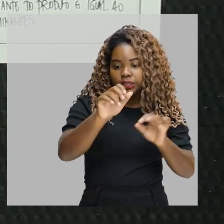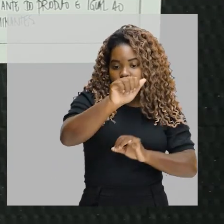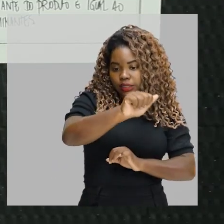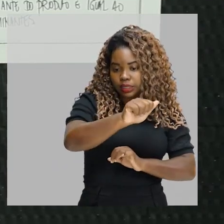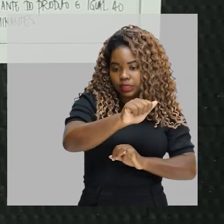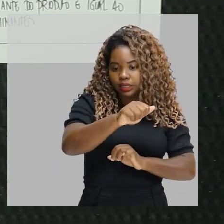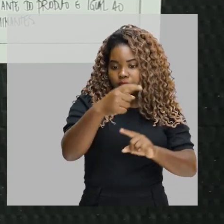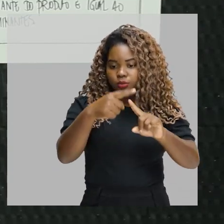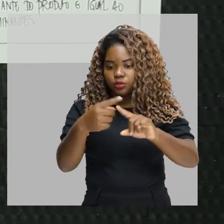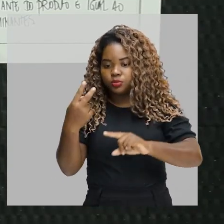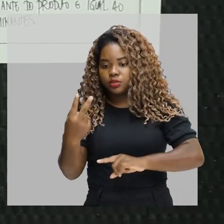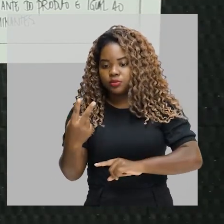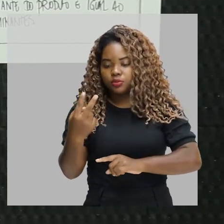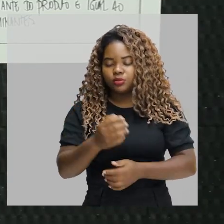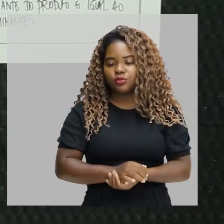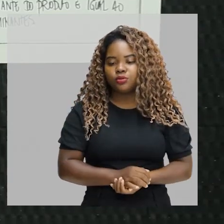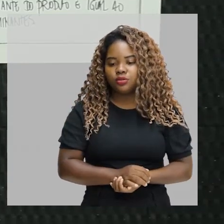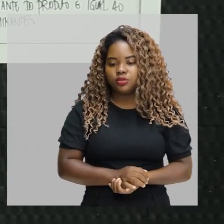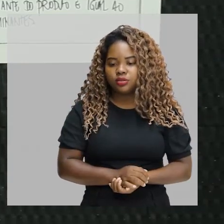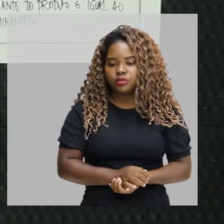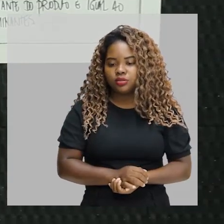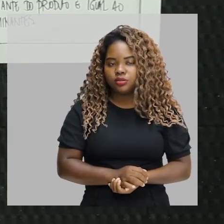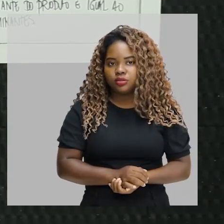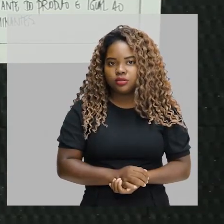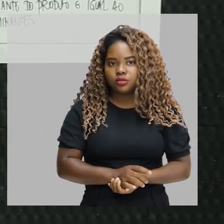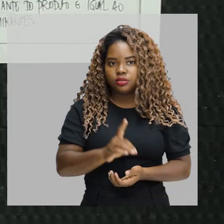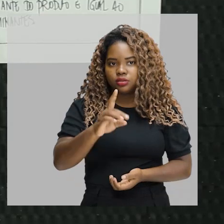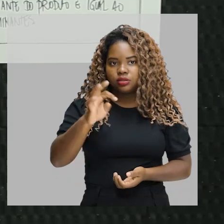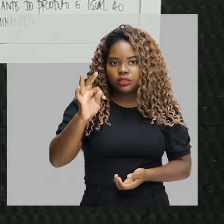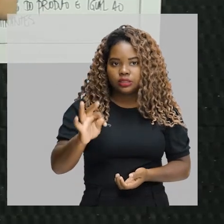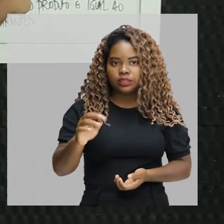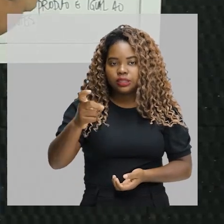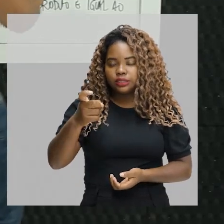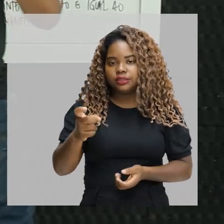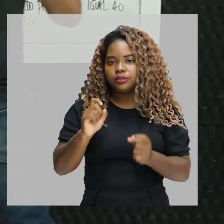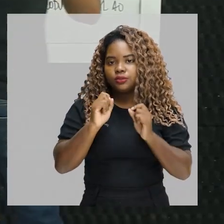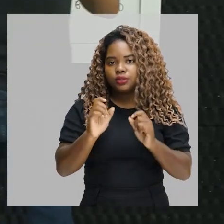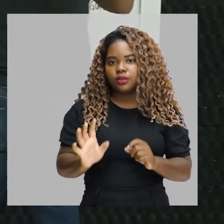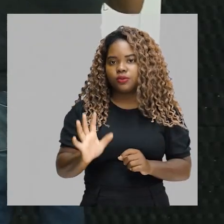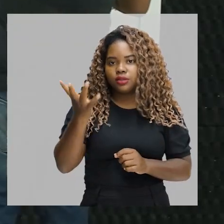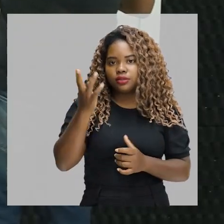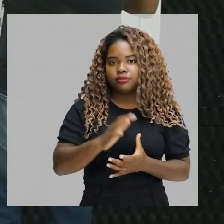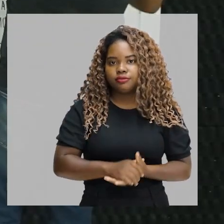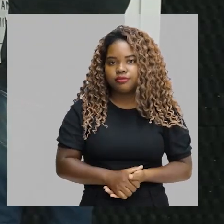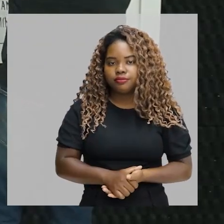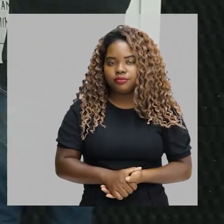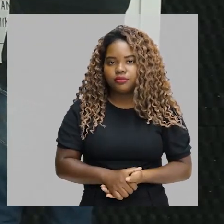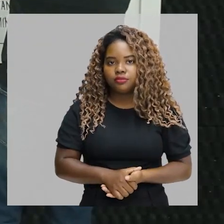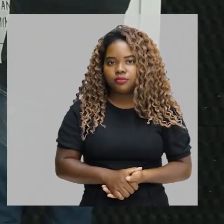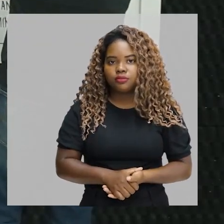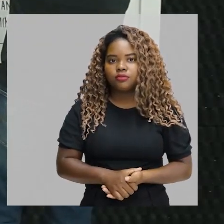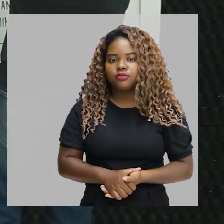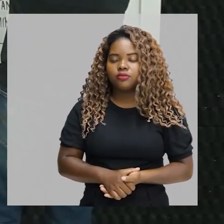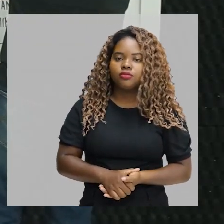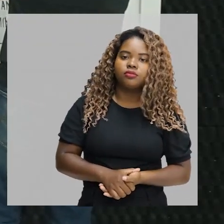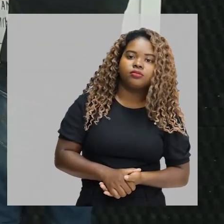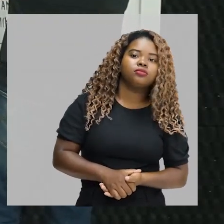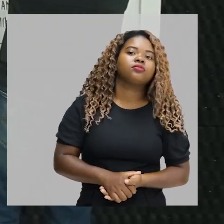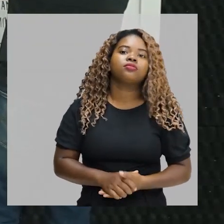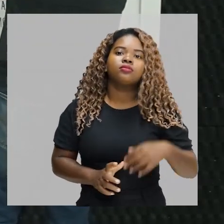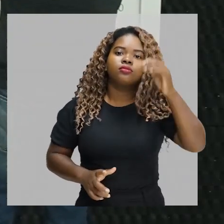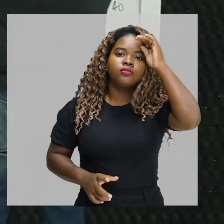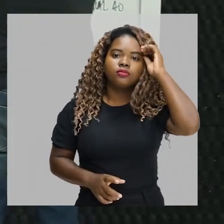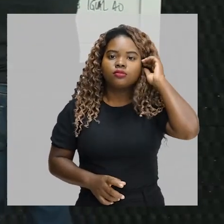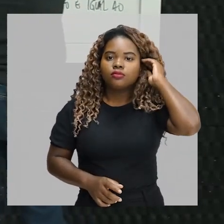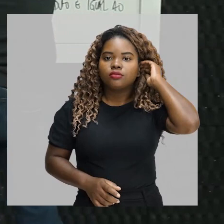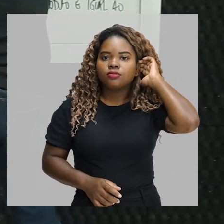multipliquei por 2, um determinante de A é x, o que vai acontecer com o determinante dessa matriz nova, dessa matriz